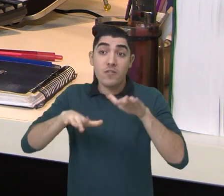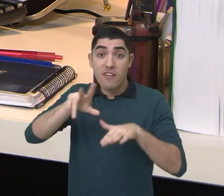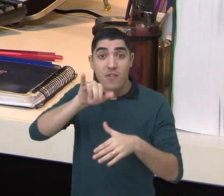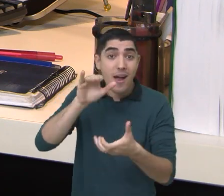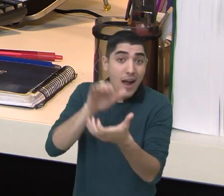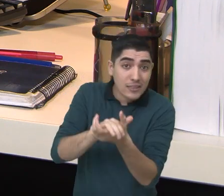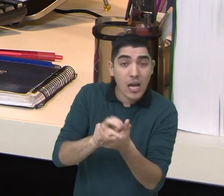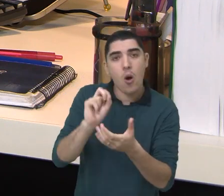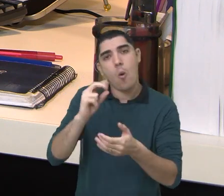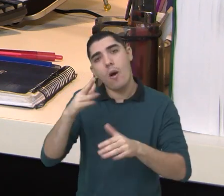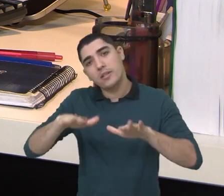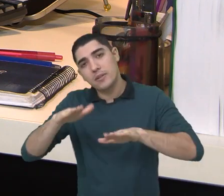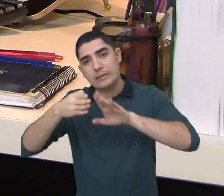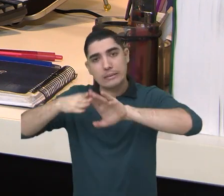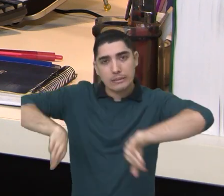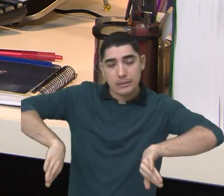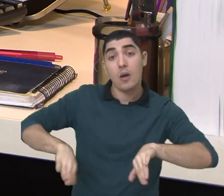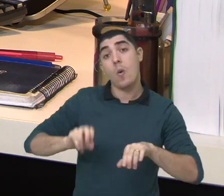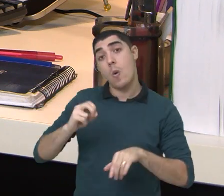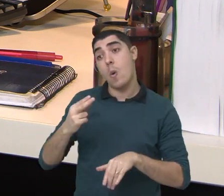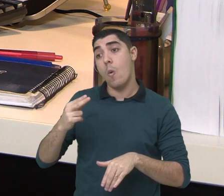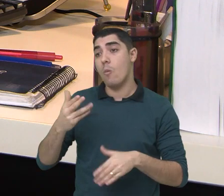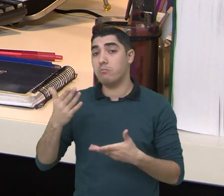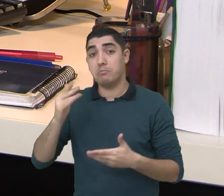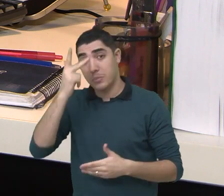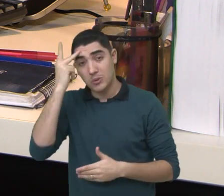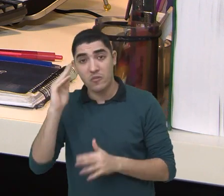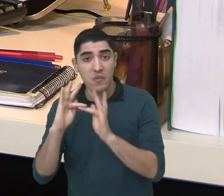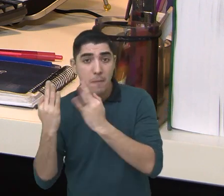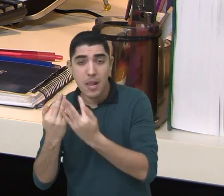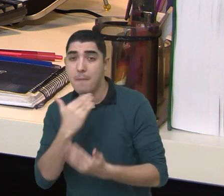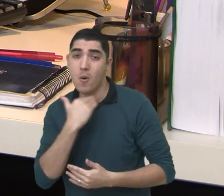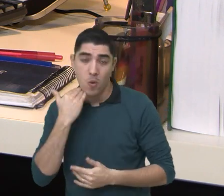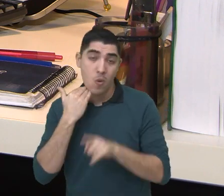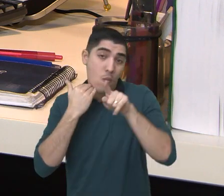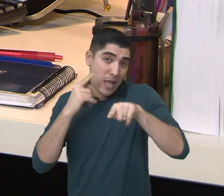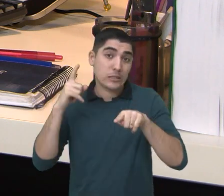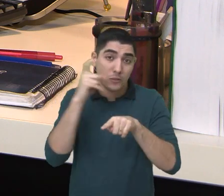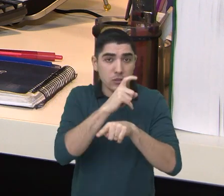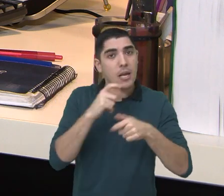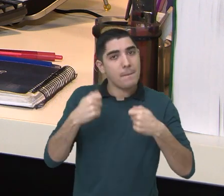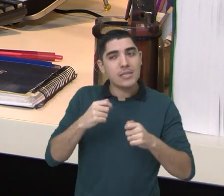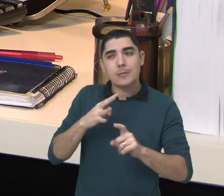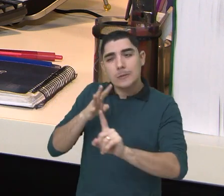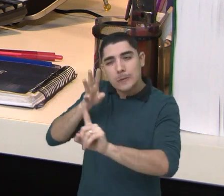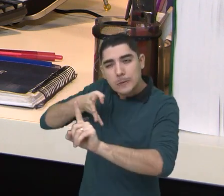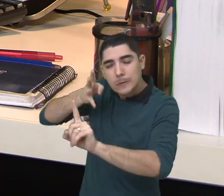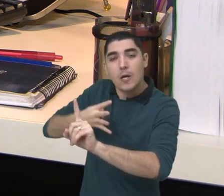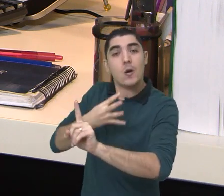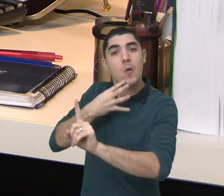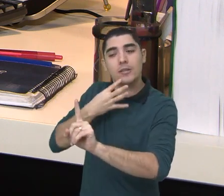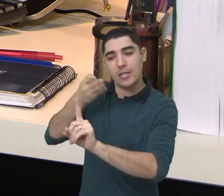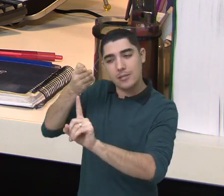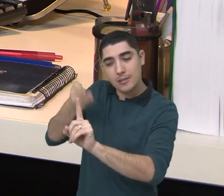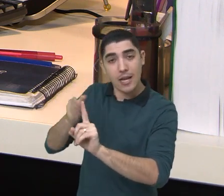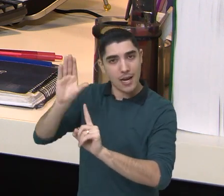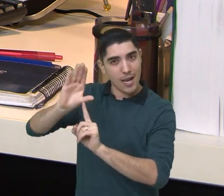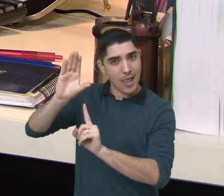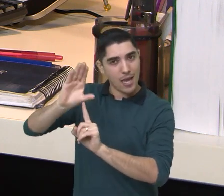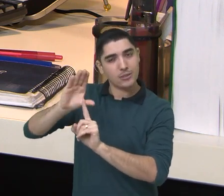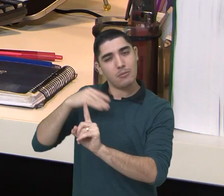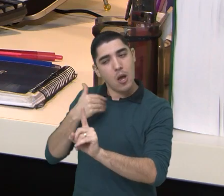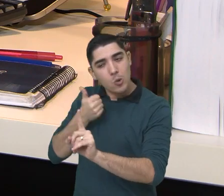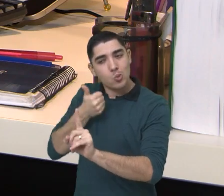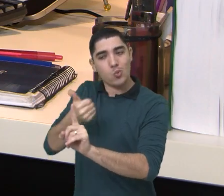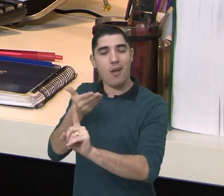vida, ou é um casamento, às vezes é um divórcio, às vezes é um falecimento, tem casos também difíceis. Então a gente tem que tentar entender toda a situação